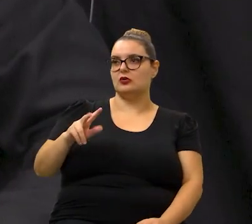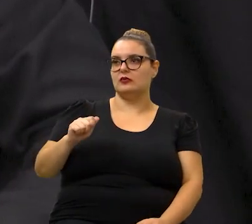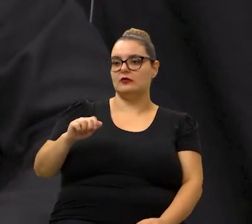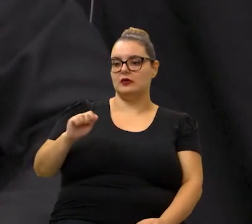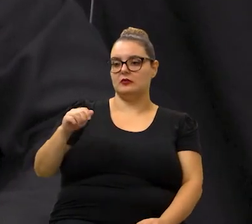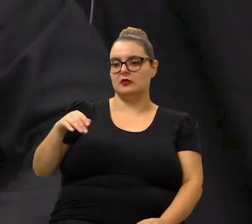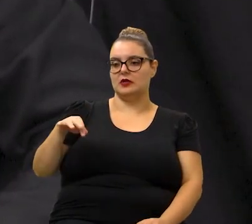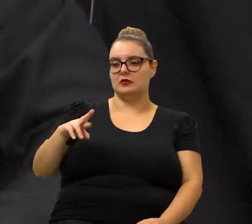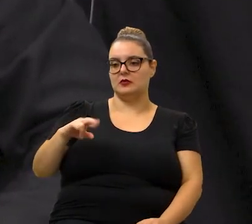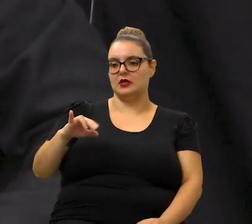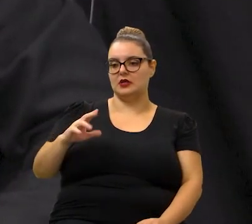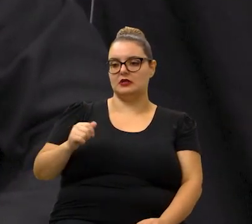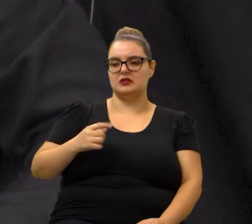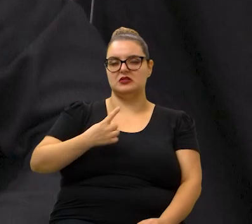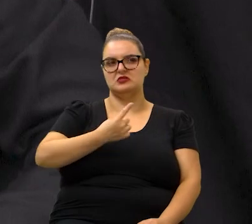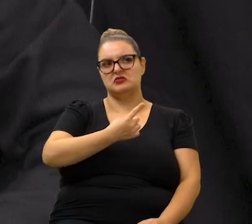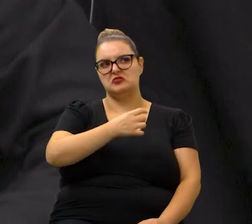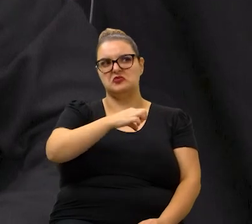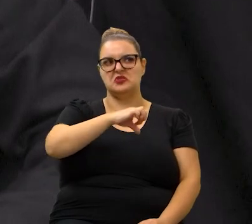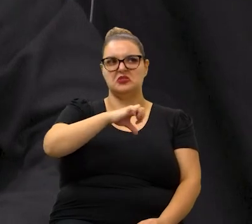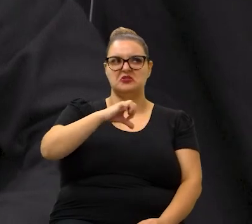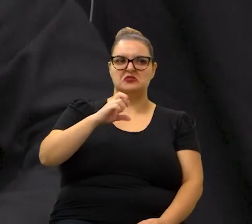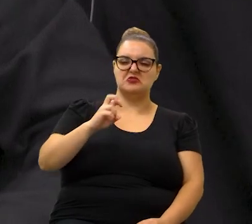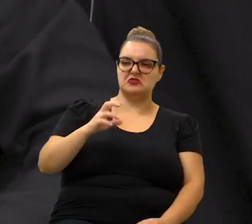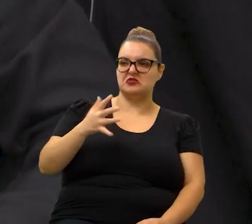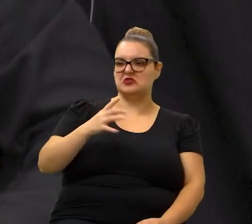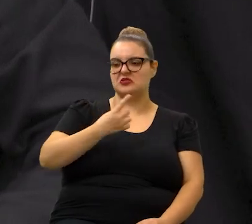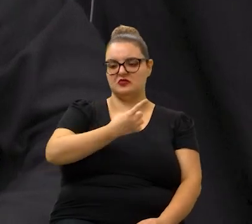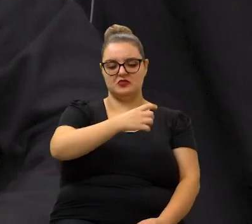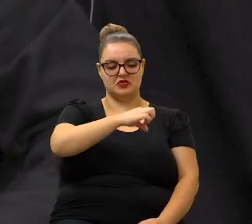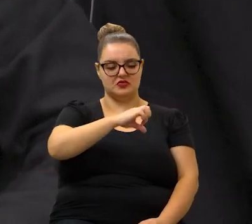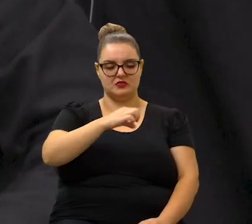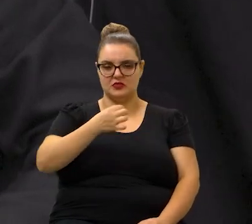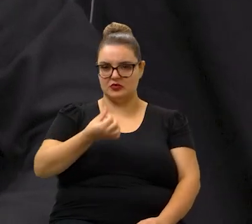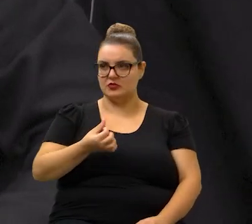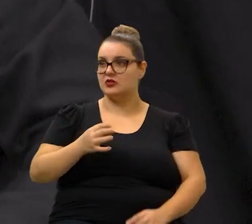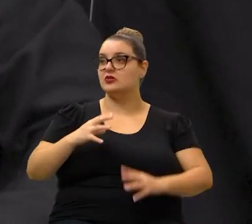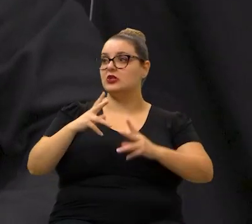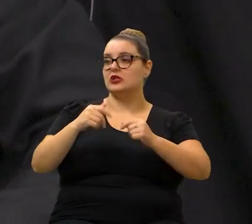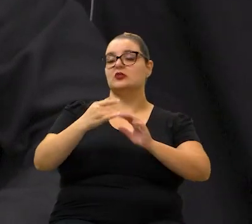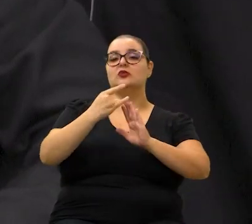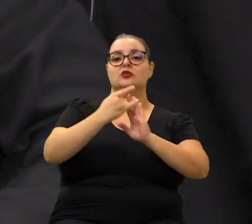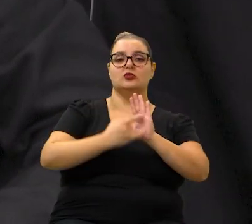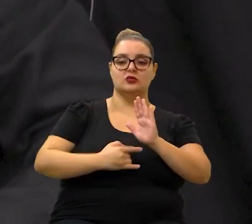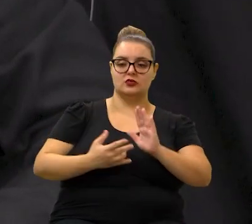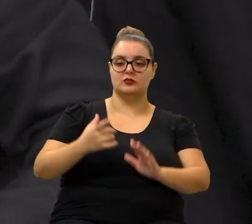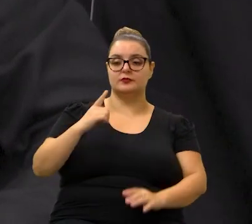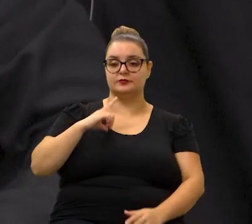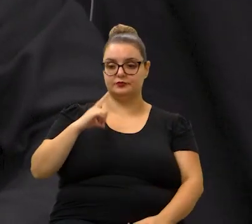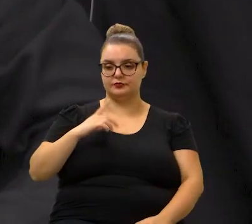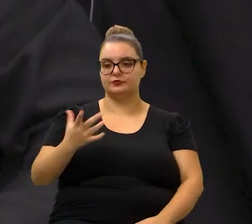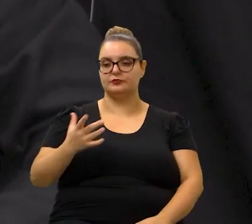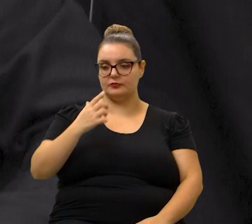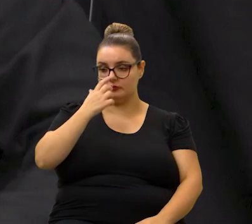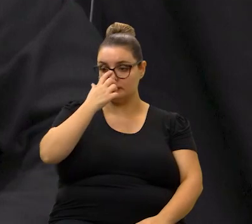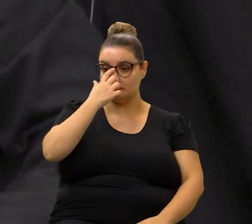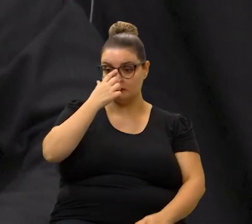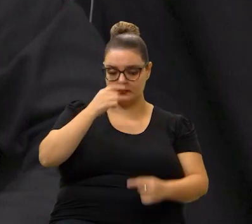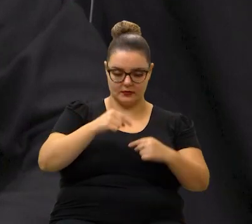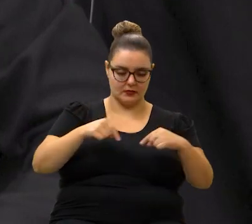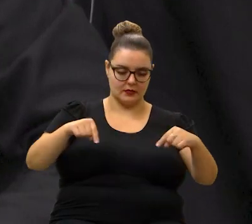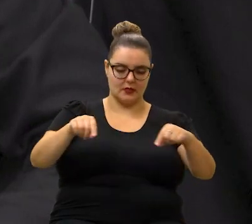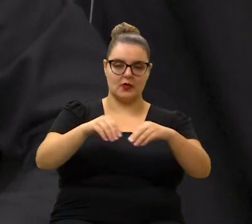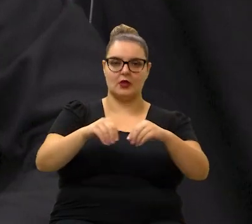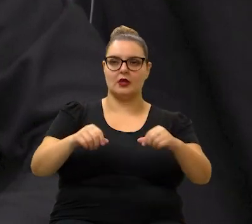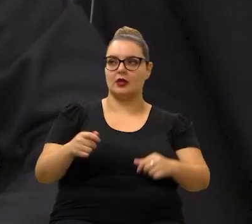em 95 96 então tinha toda a documentação existia existe né um terreno ali